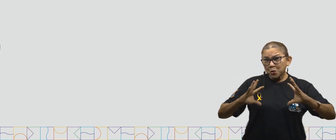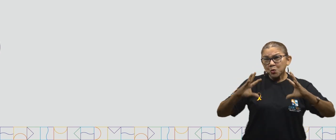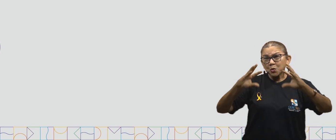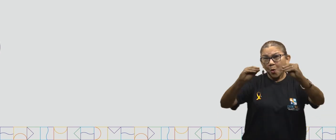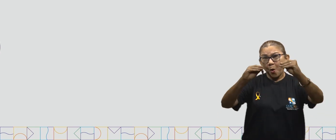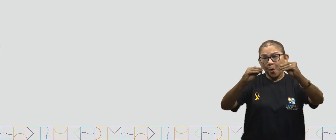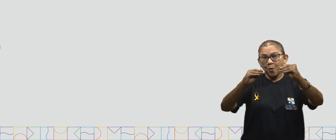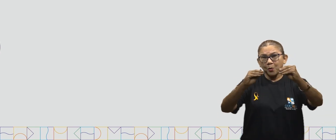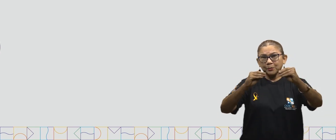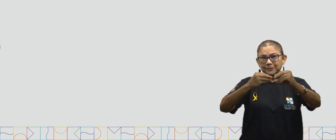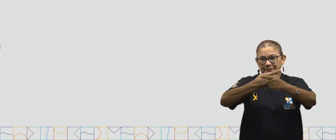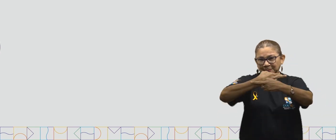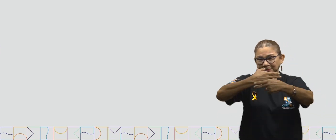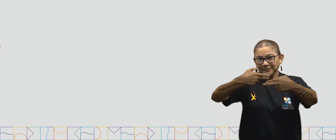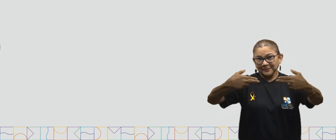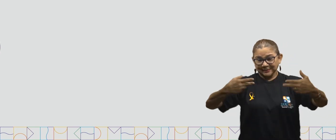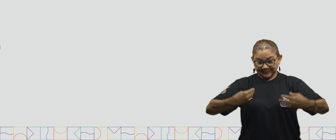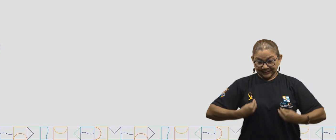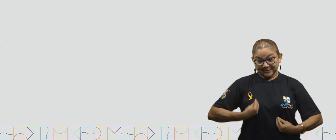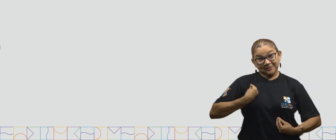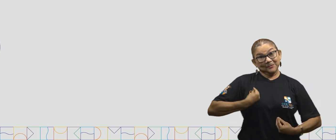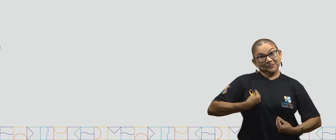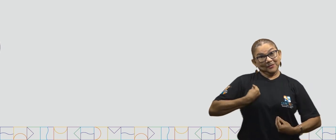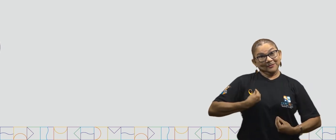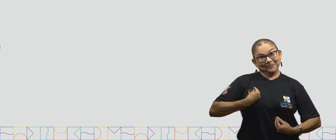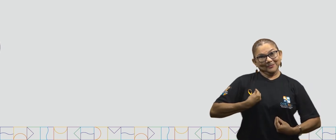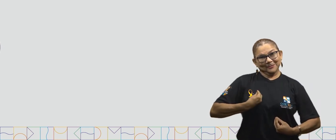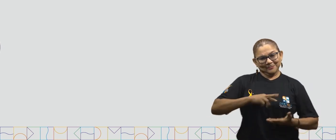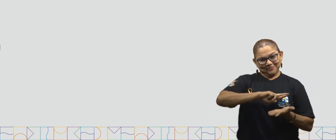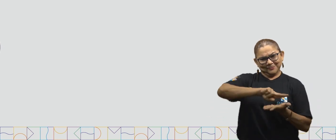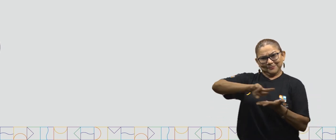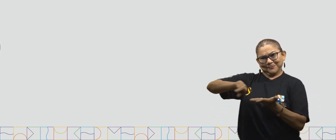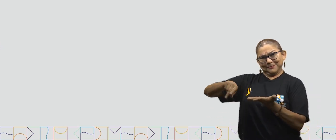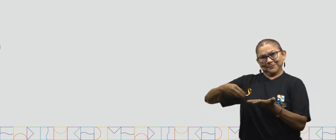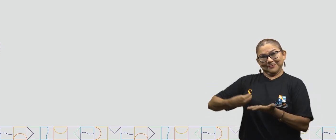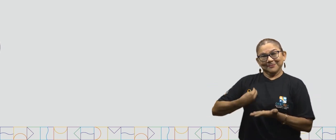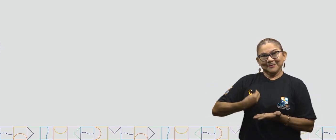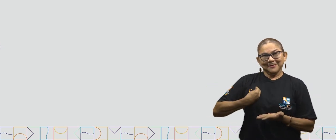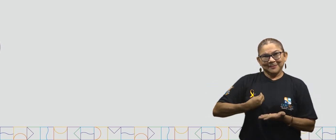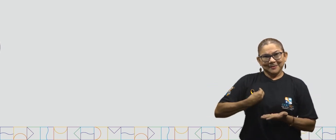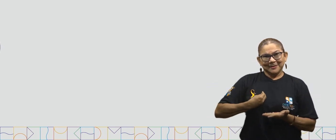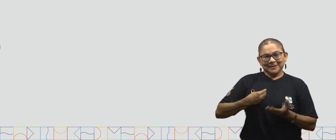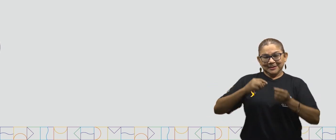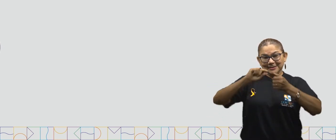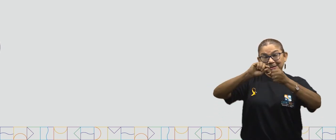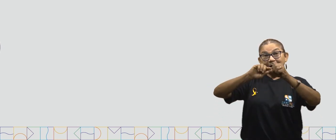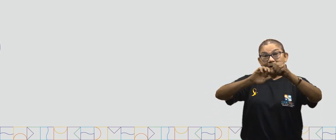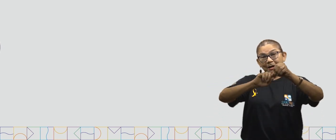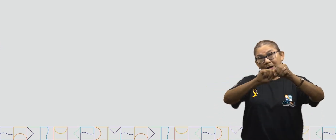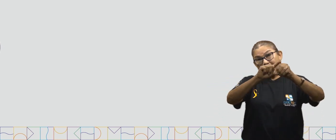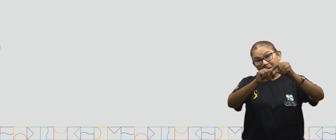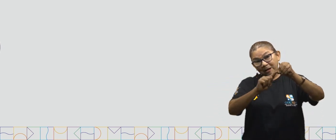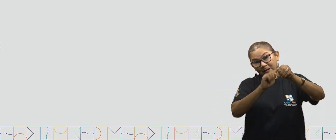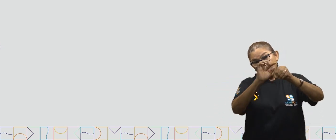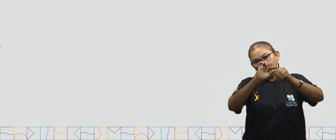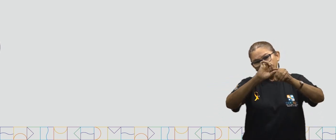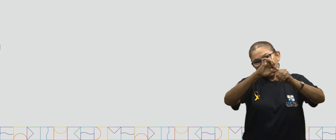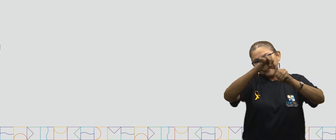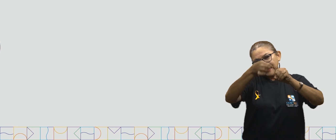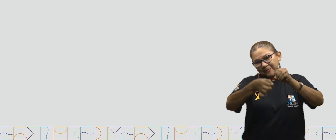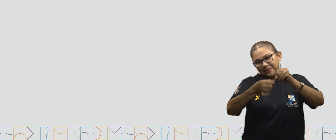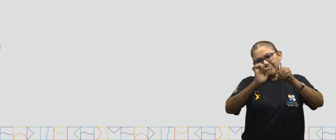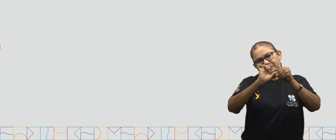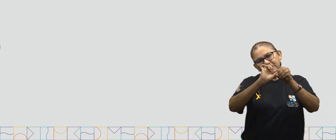seres vivos. Vimos que as células possuem uma estrutura básica, membrana plasmática ou membrana